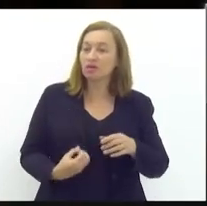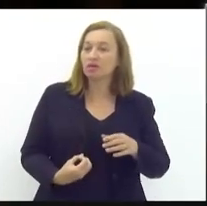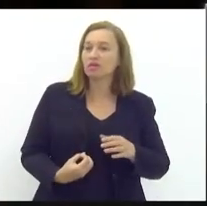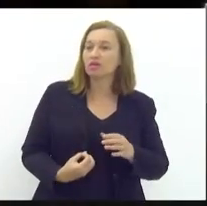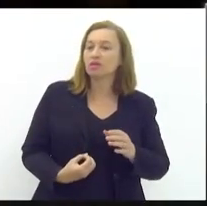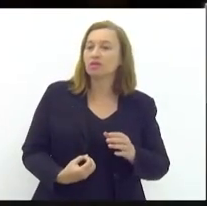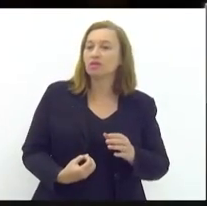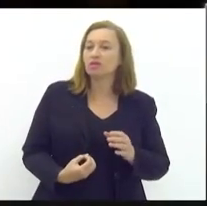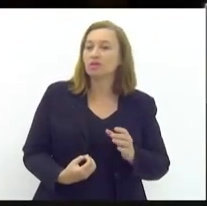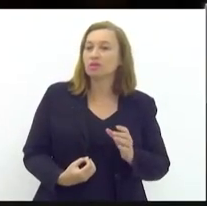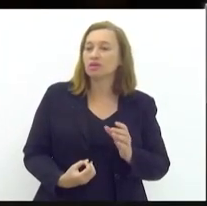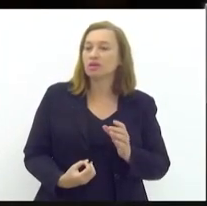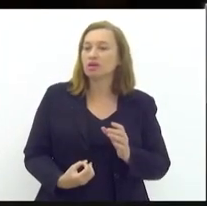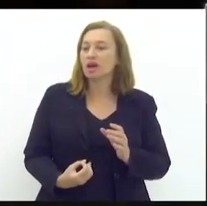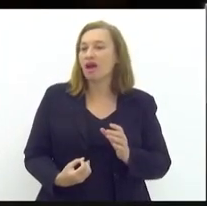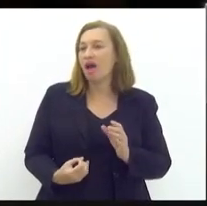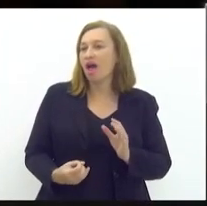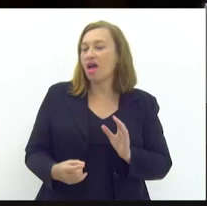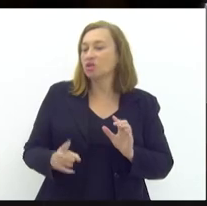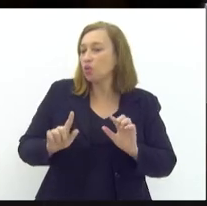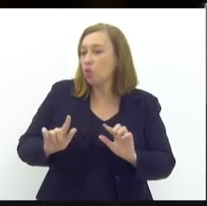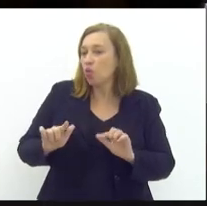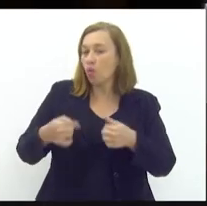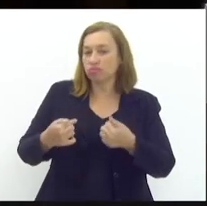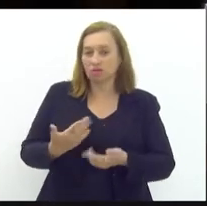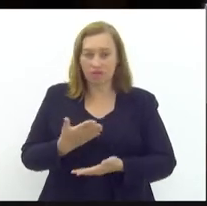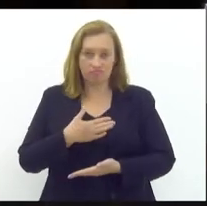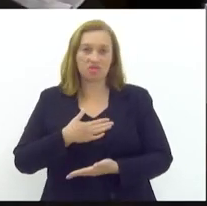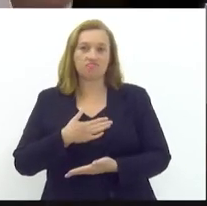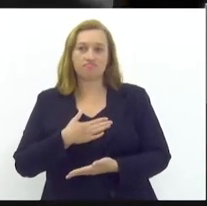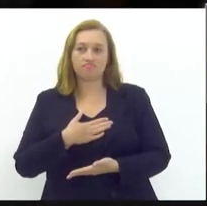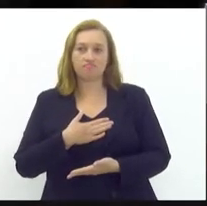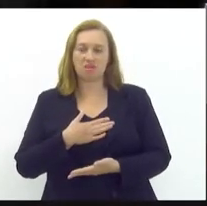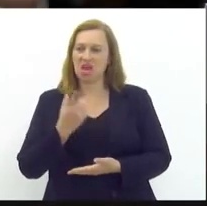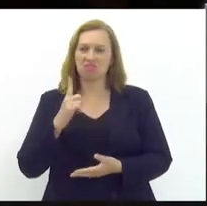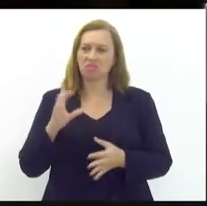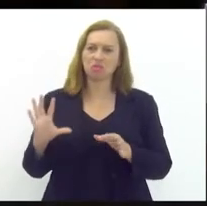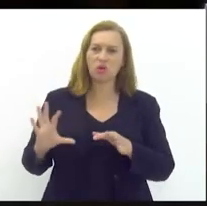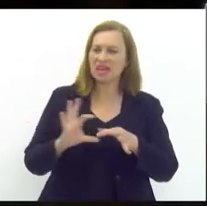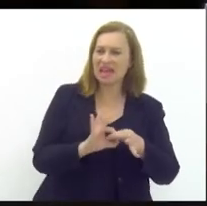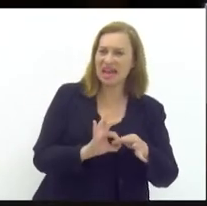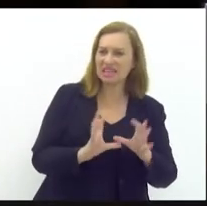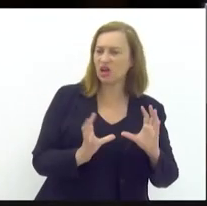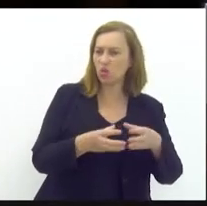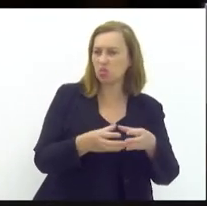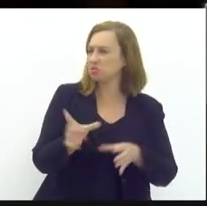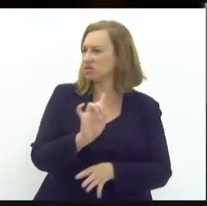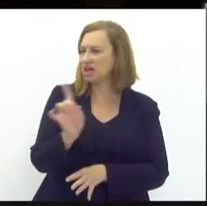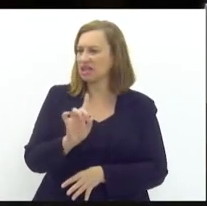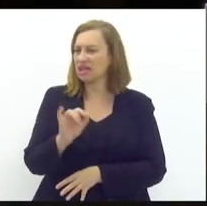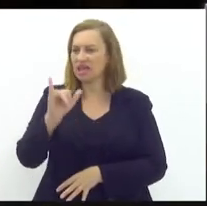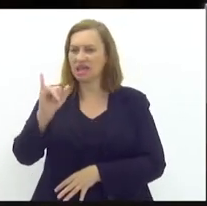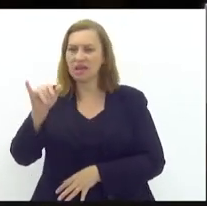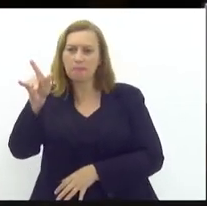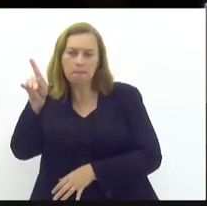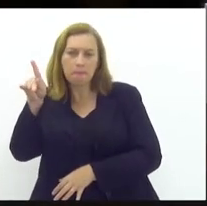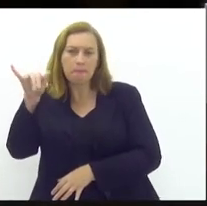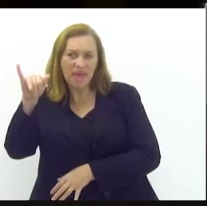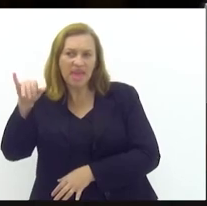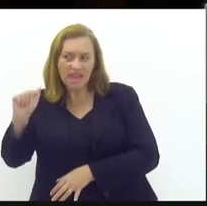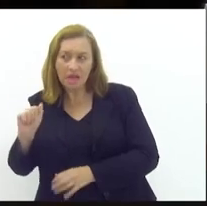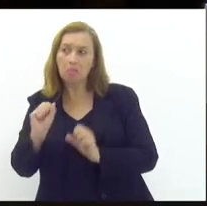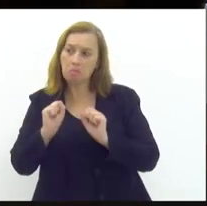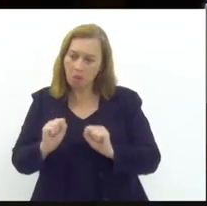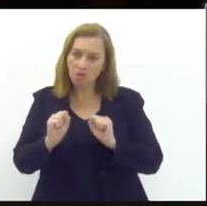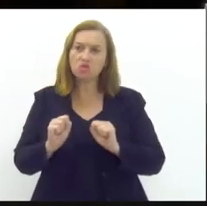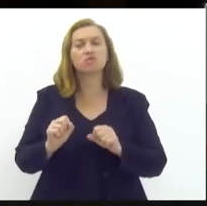mim eu não preciso eu não tenho uma um grupo que eu eu não tô ligado a ninguém eu sou de pé e eu posso falar e